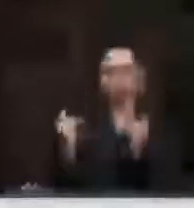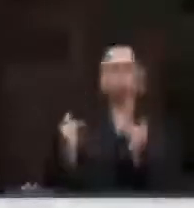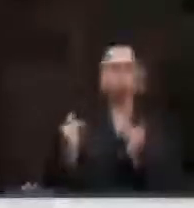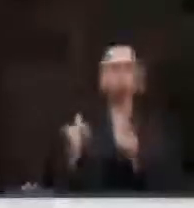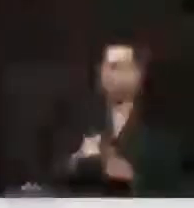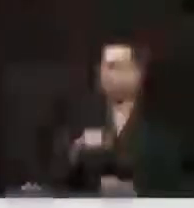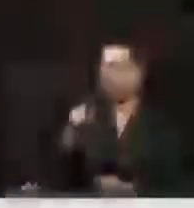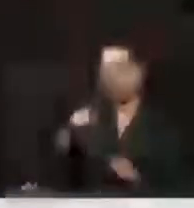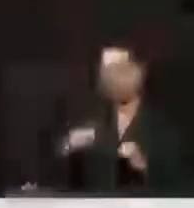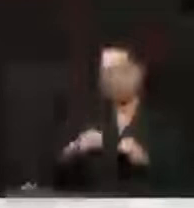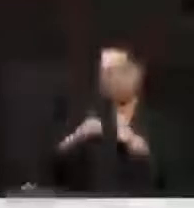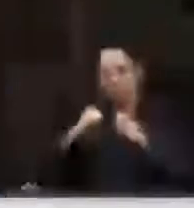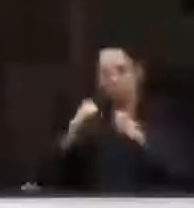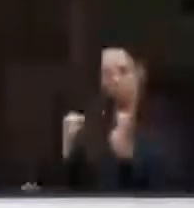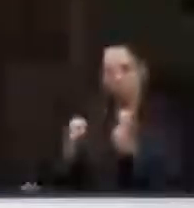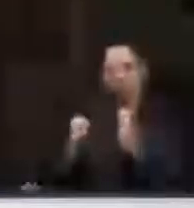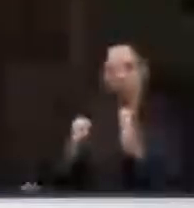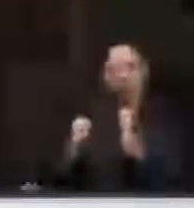por sua luta,